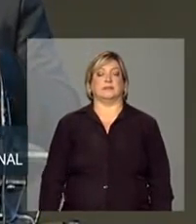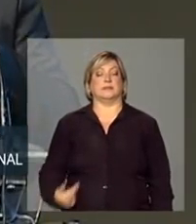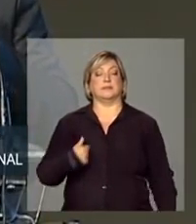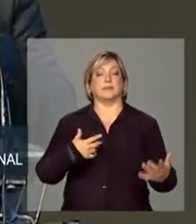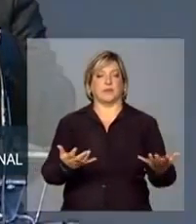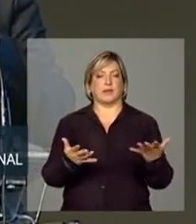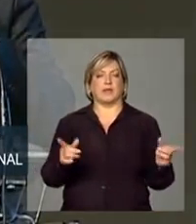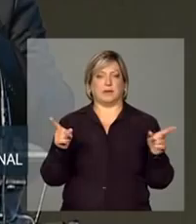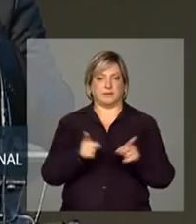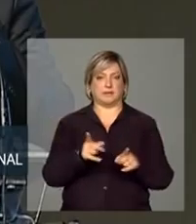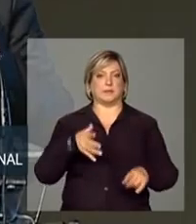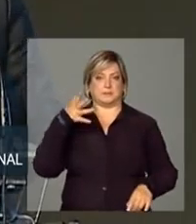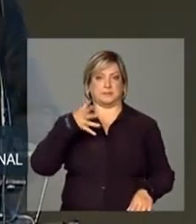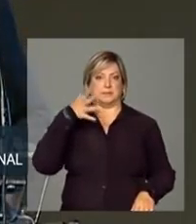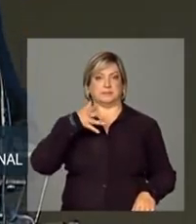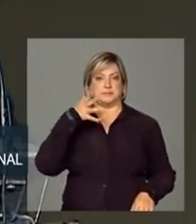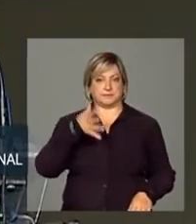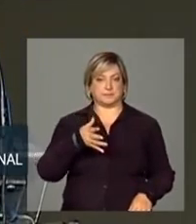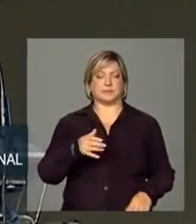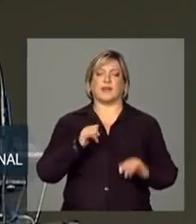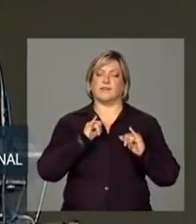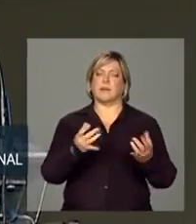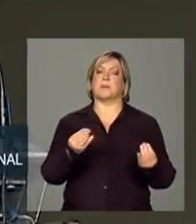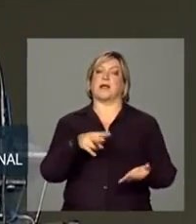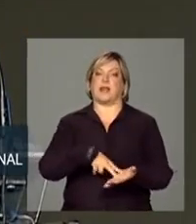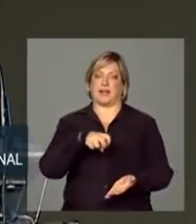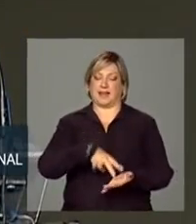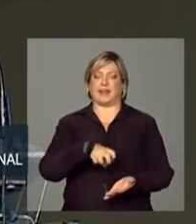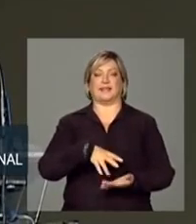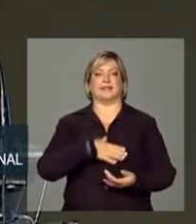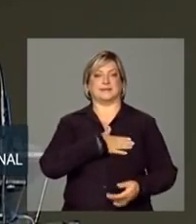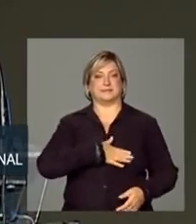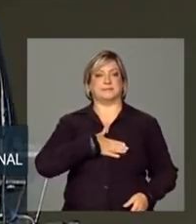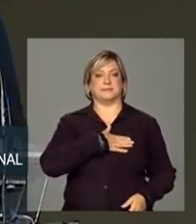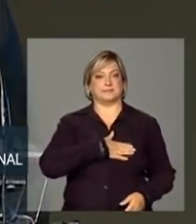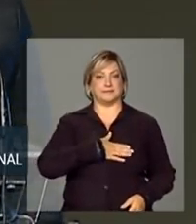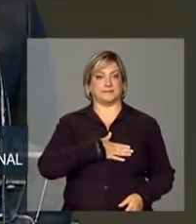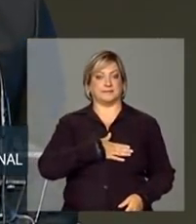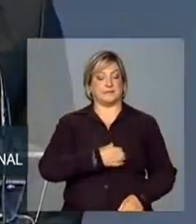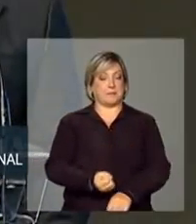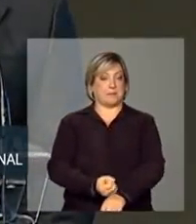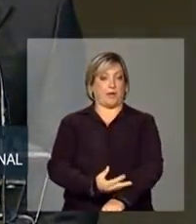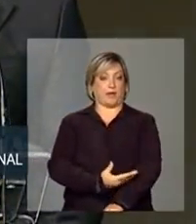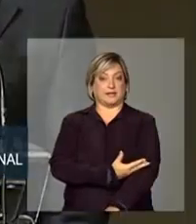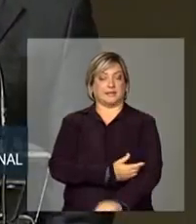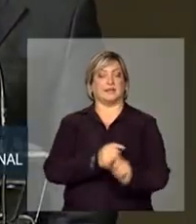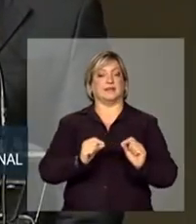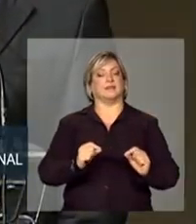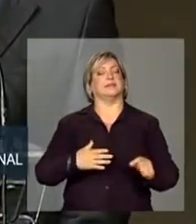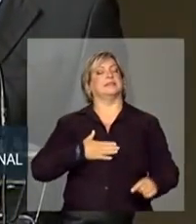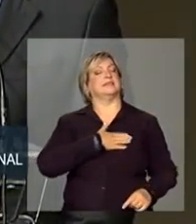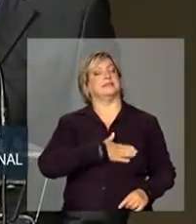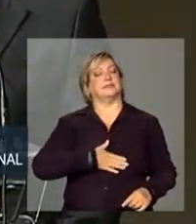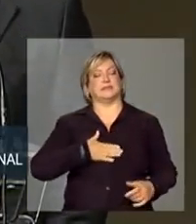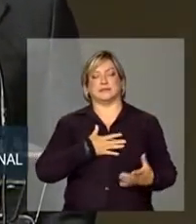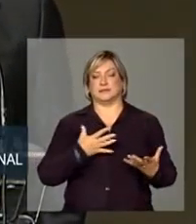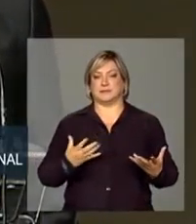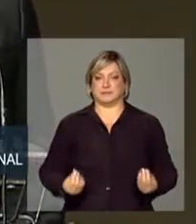da Secretaria-Geral da Presidência da República, doutor Diego de Santana. Eu queria,